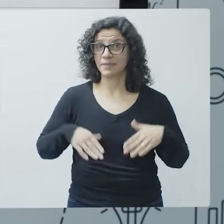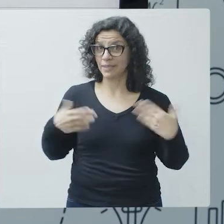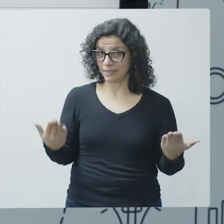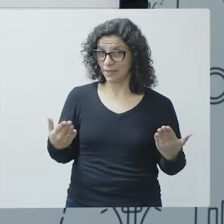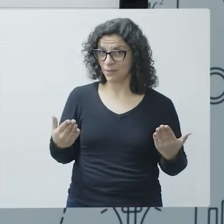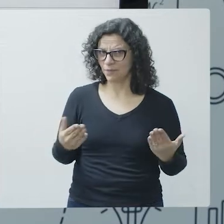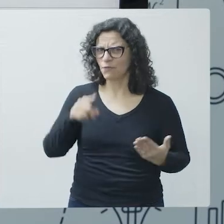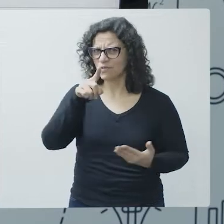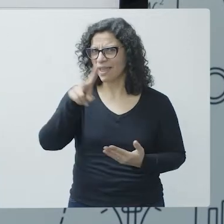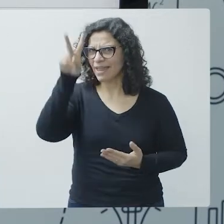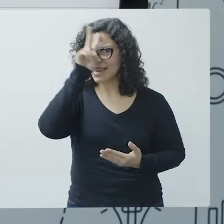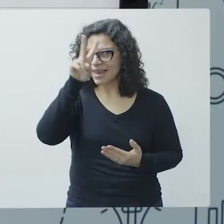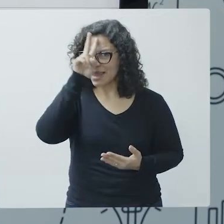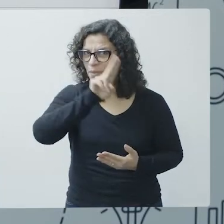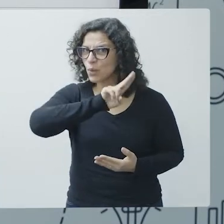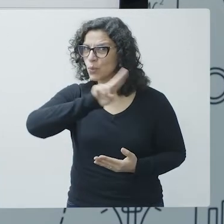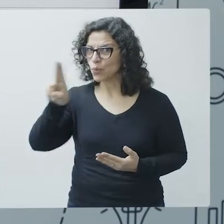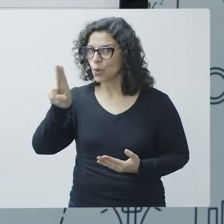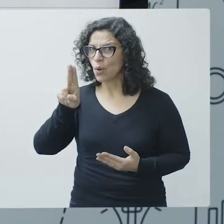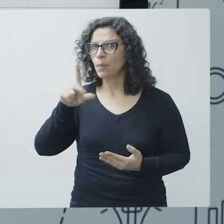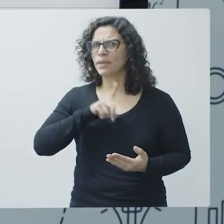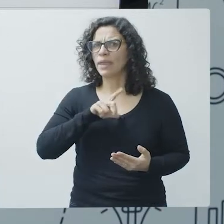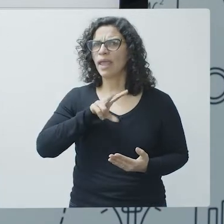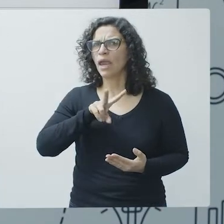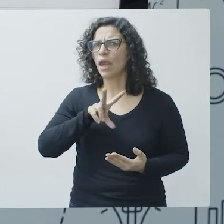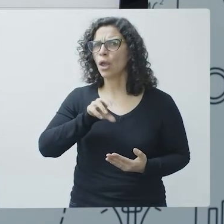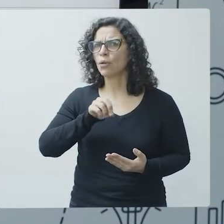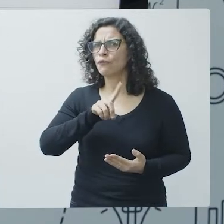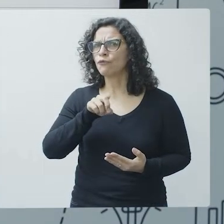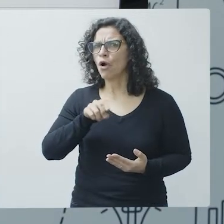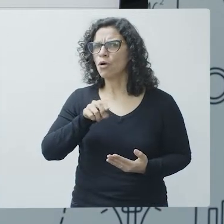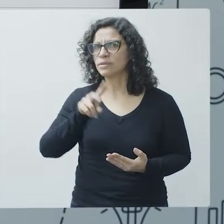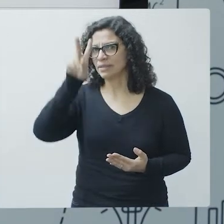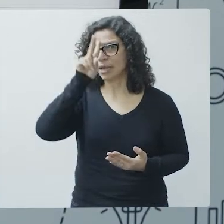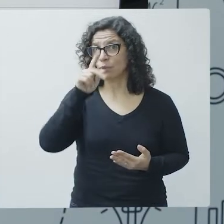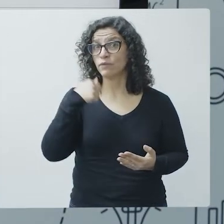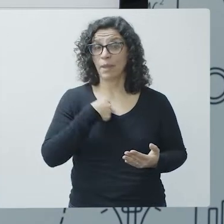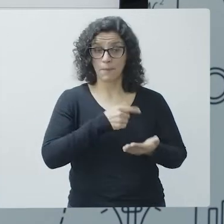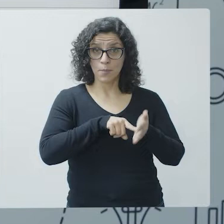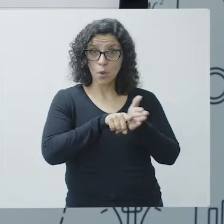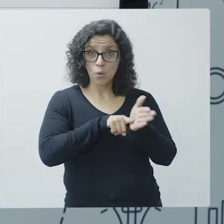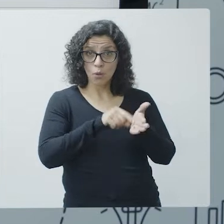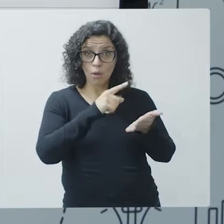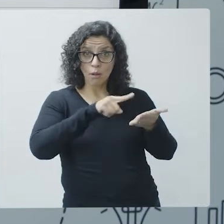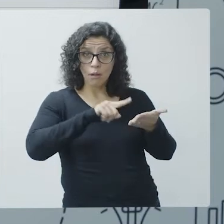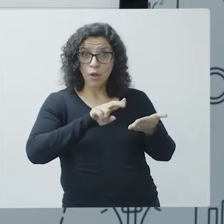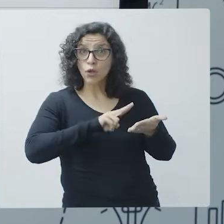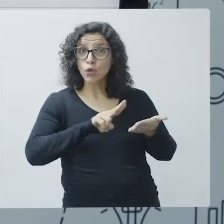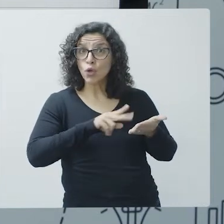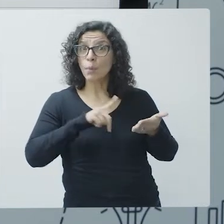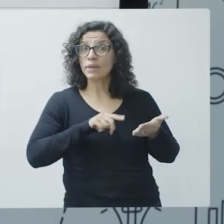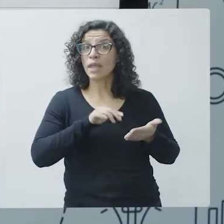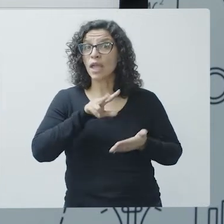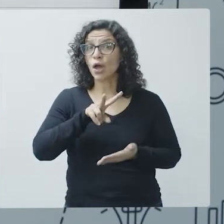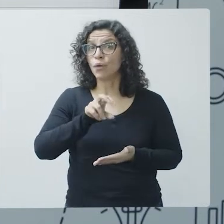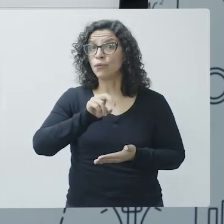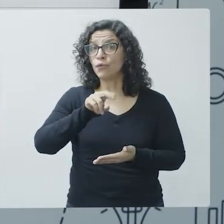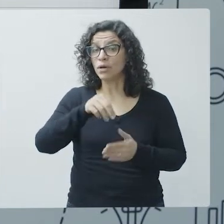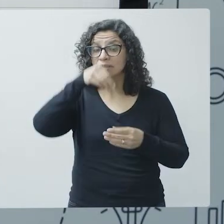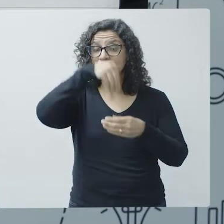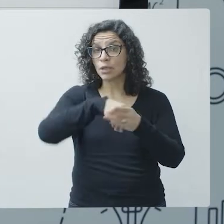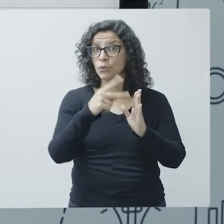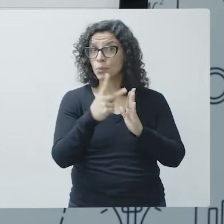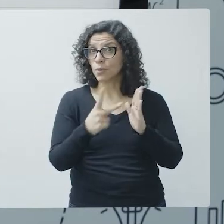Então, será que você lembrou das nossas aulas? Lembrou do nome que recebe essa voz